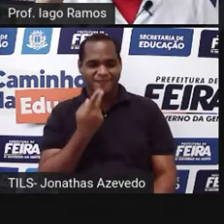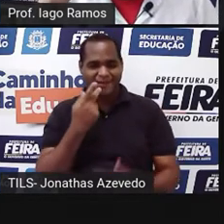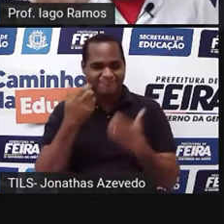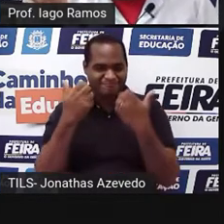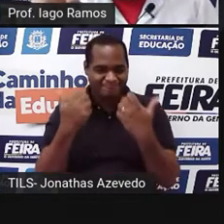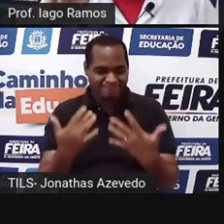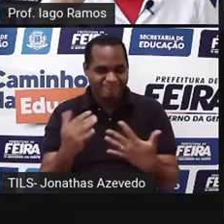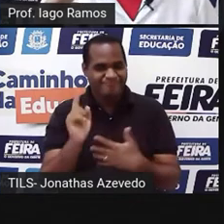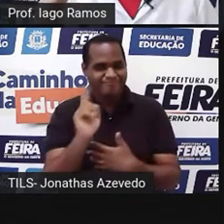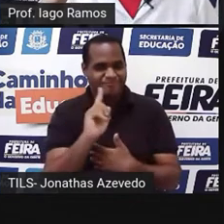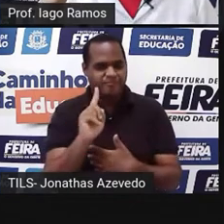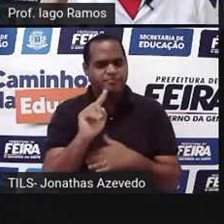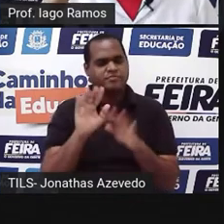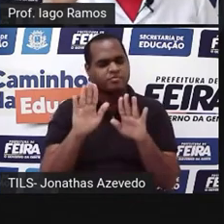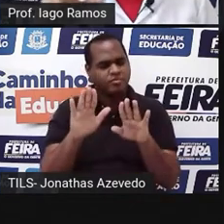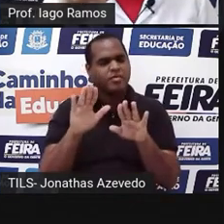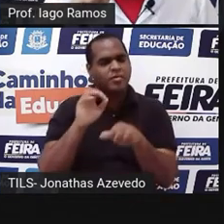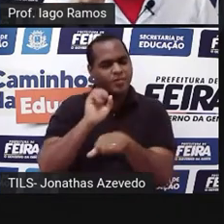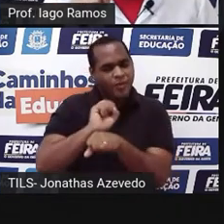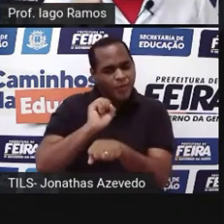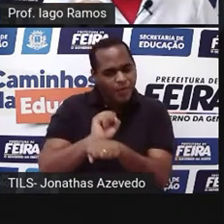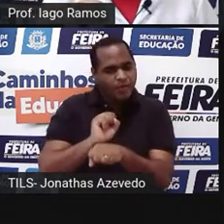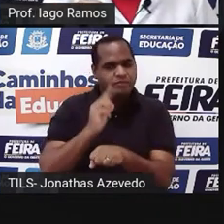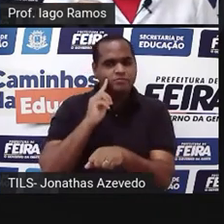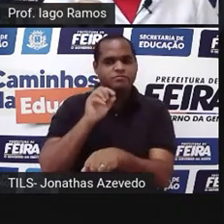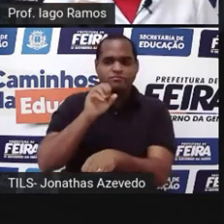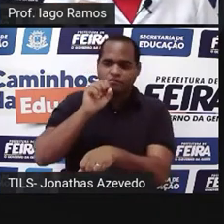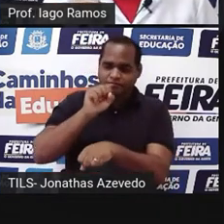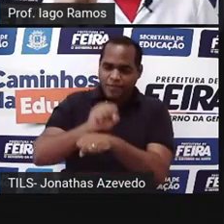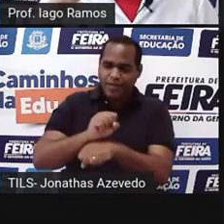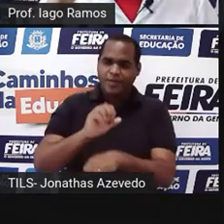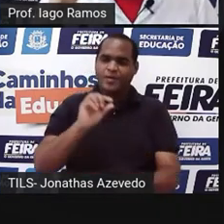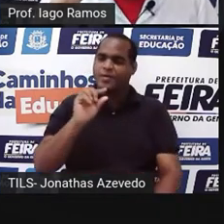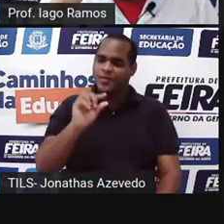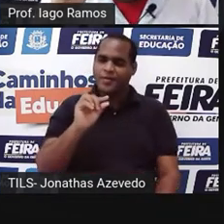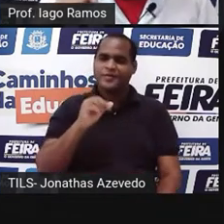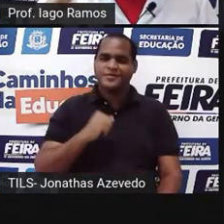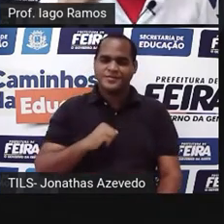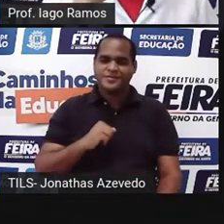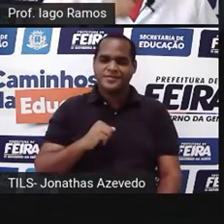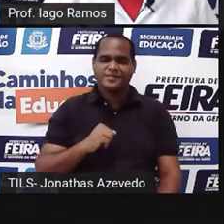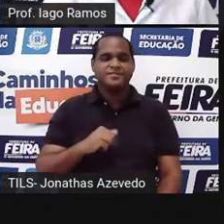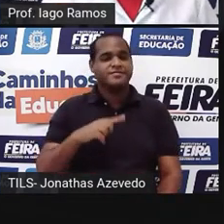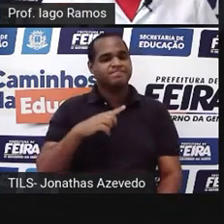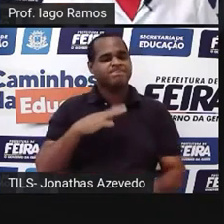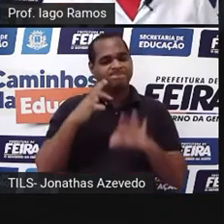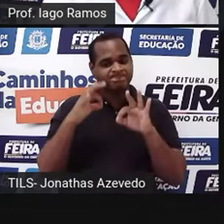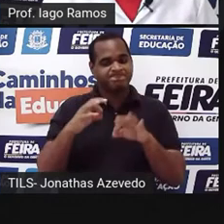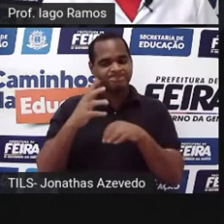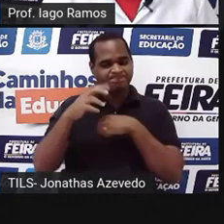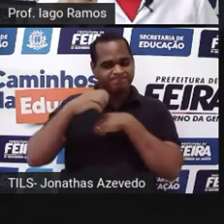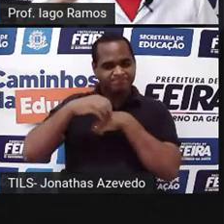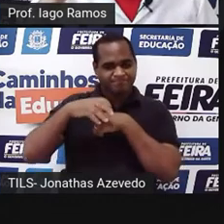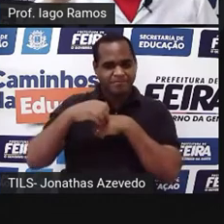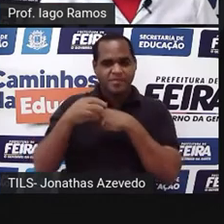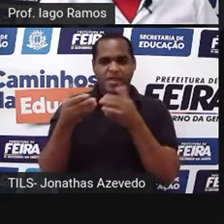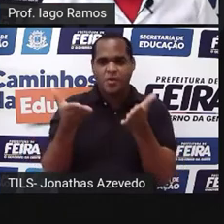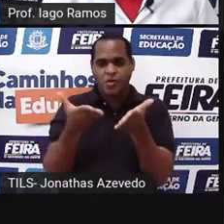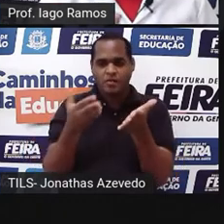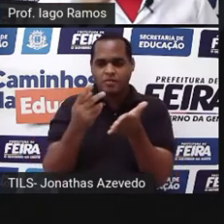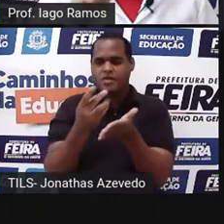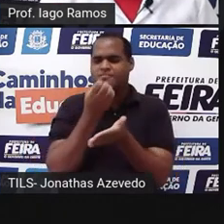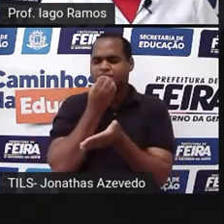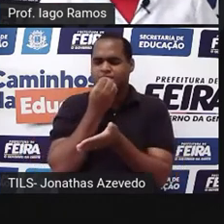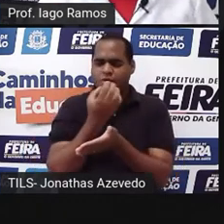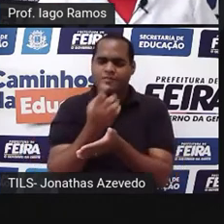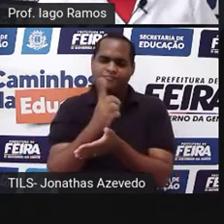bom? Segura aí um pouquinho. Vamos fazer essa pausa aqui, tá? Eu sempre trago esse momento da aula porque eu acho